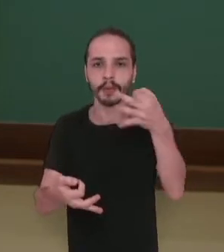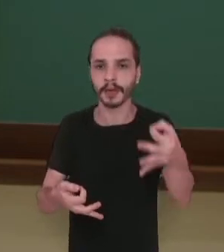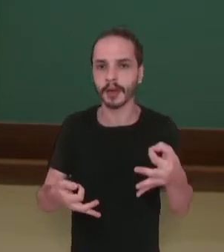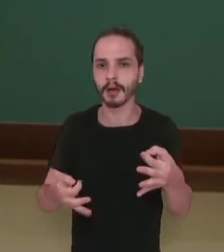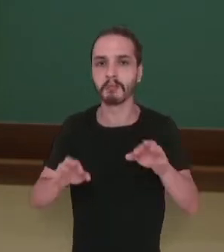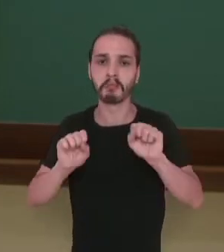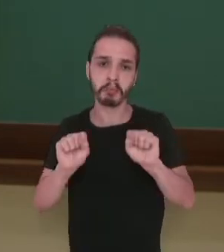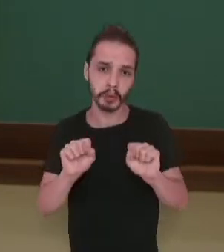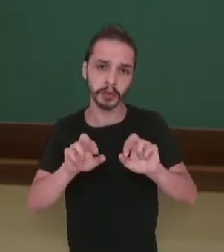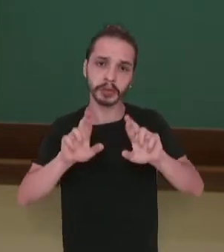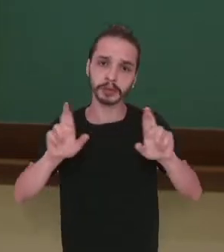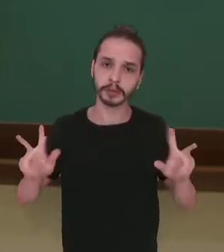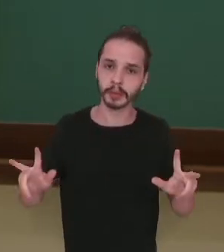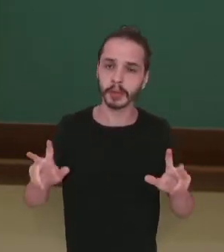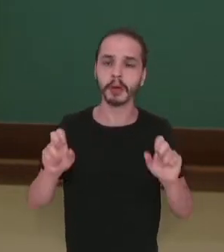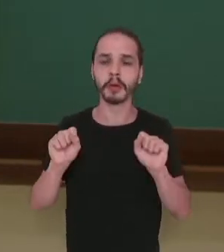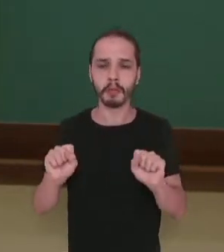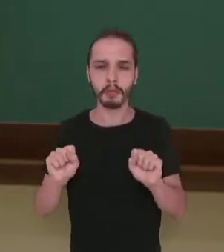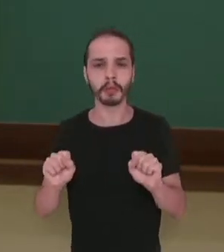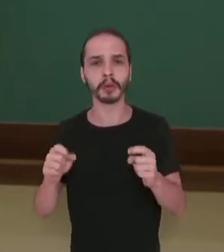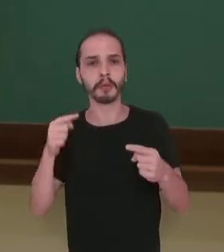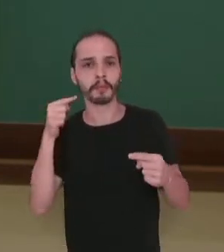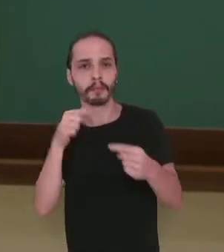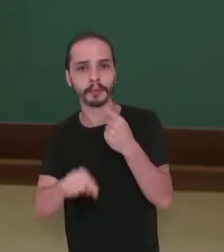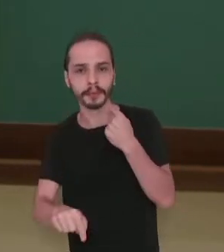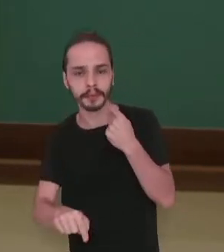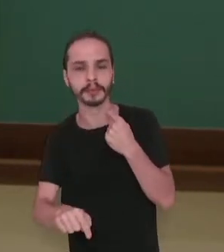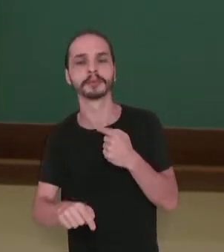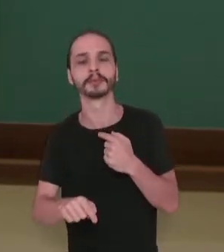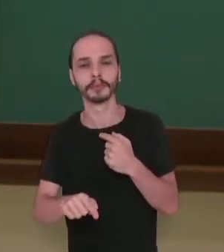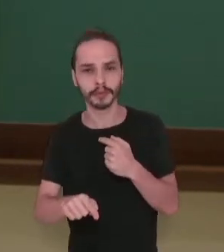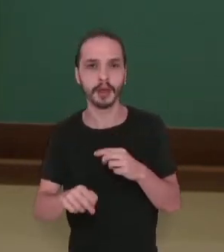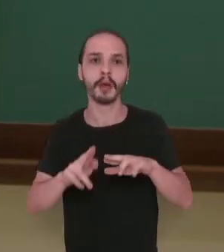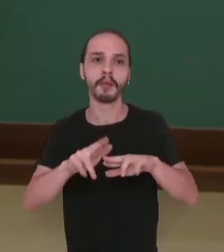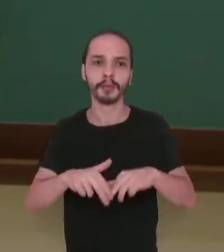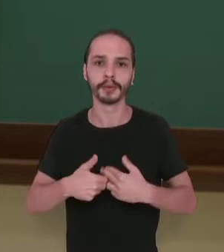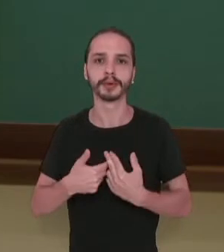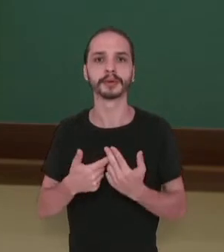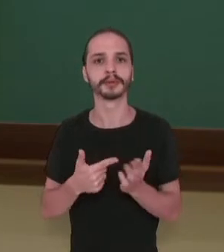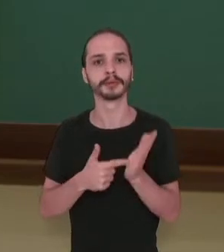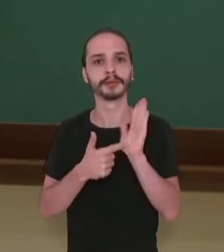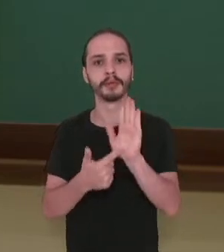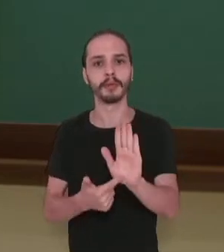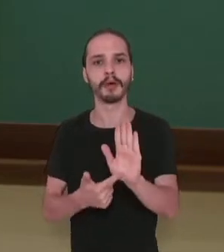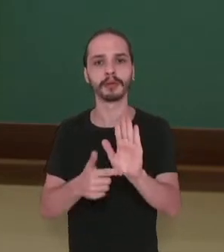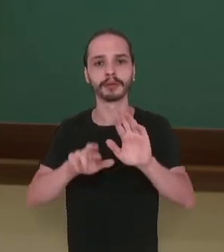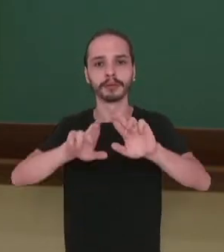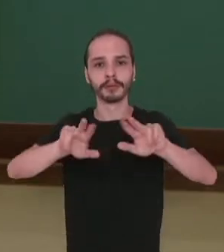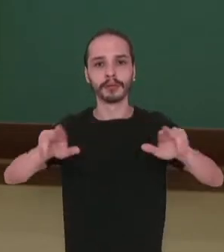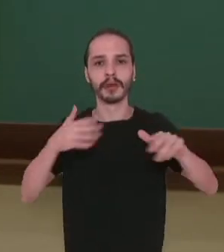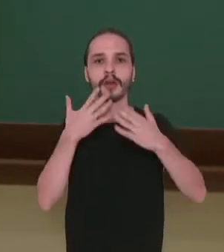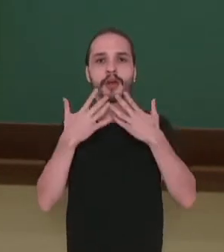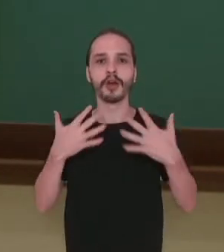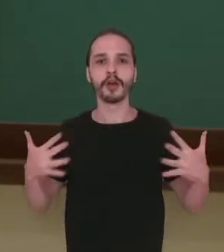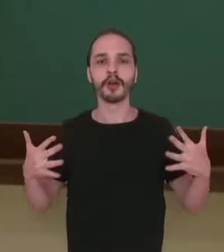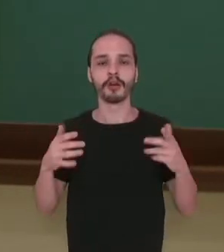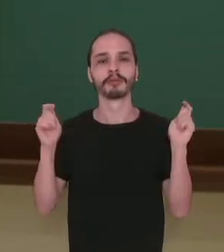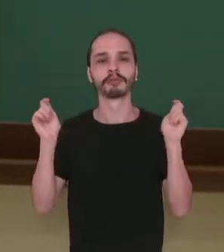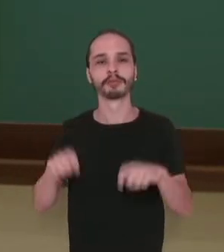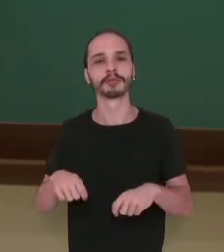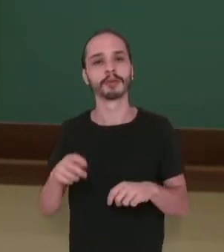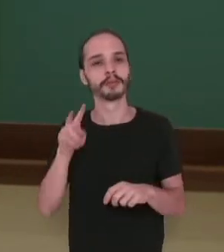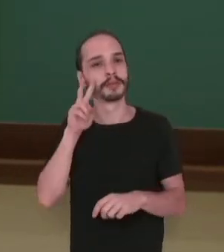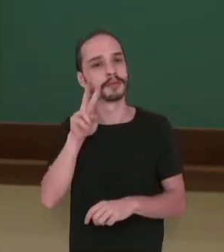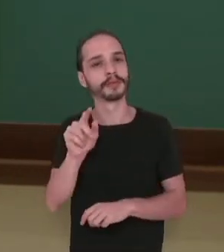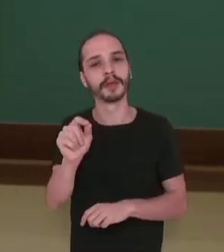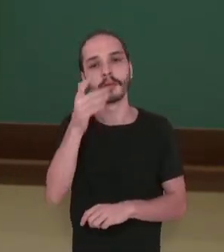opiniões divergem, às vezes elas são diferentes. Por isso trouxemos ali cores diversificadas, para ilustrar que nem sempre as